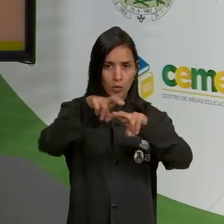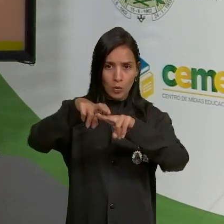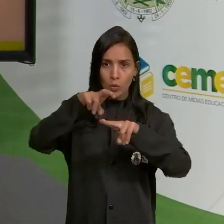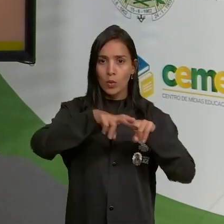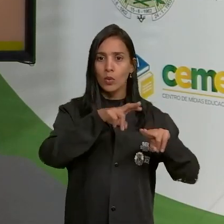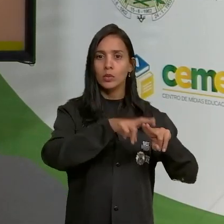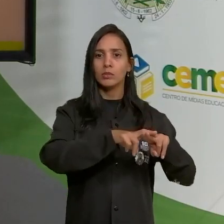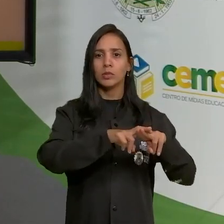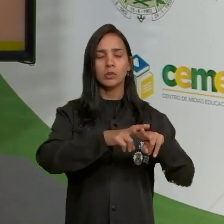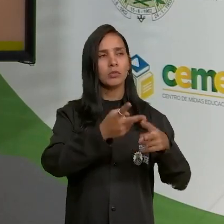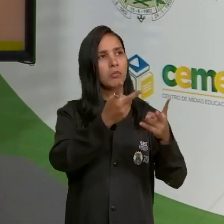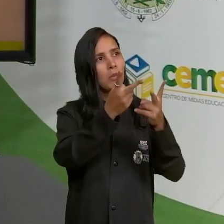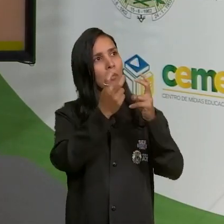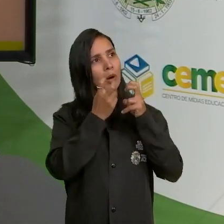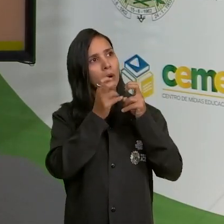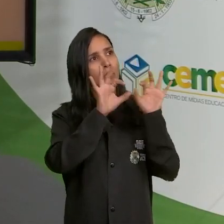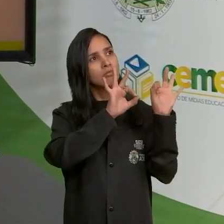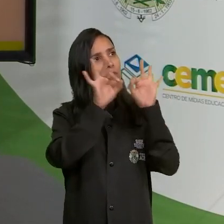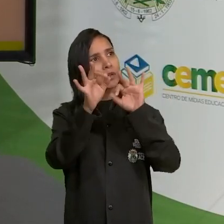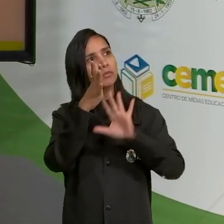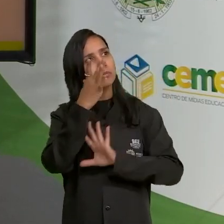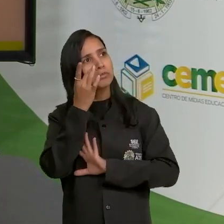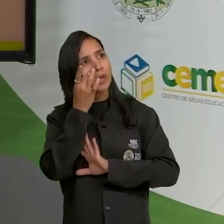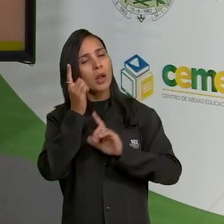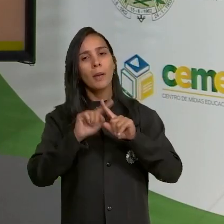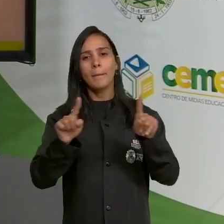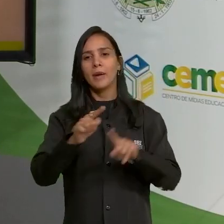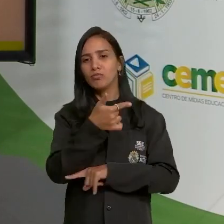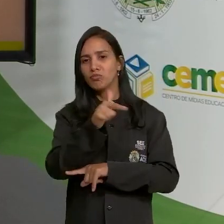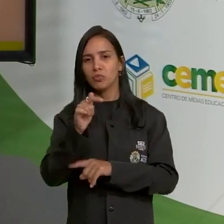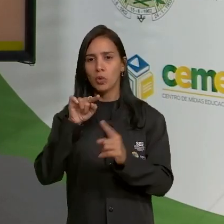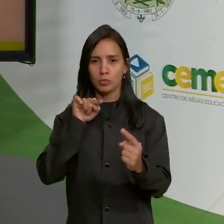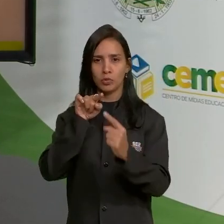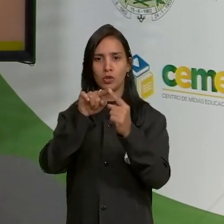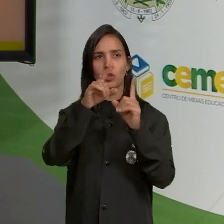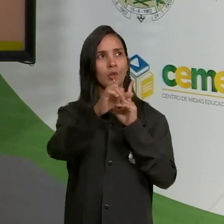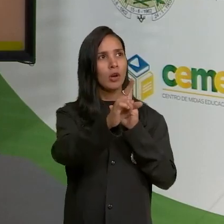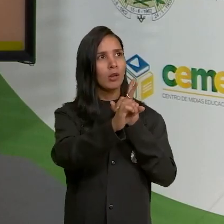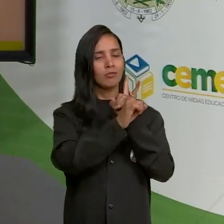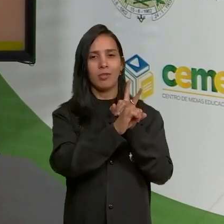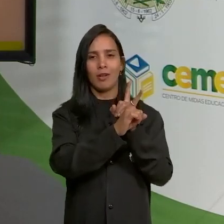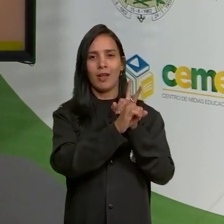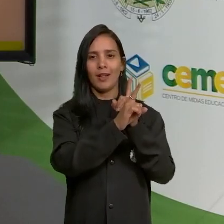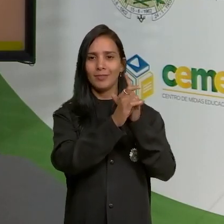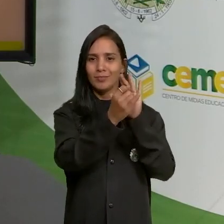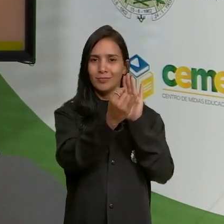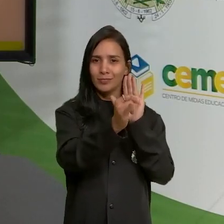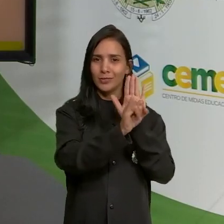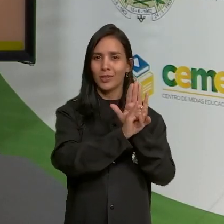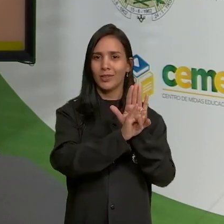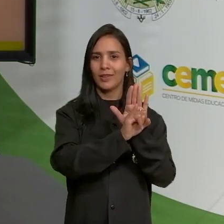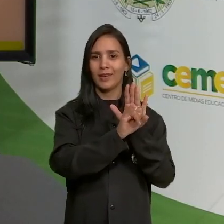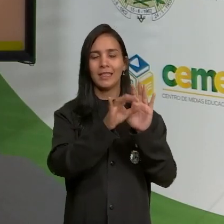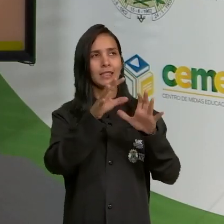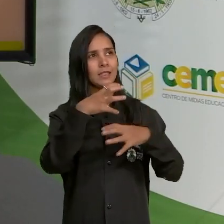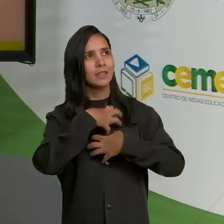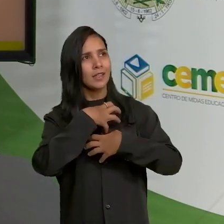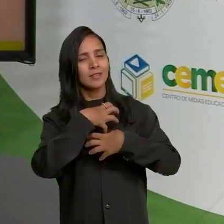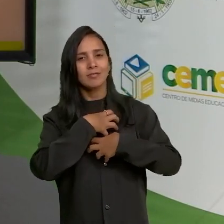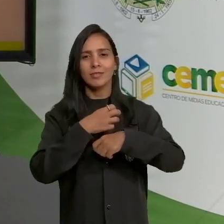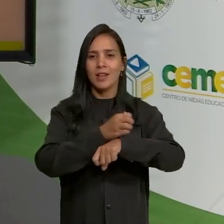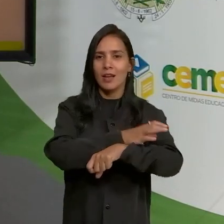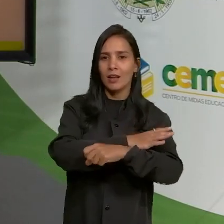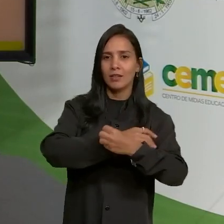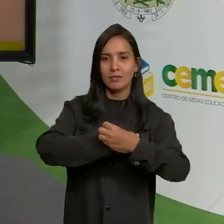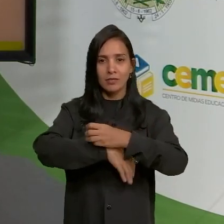se identifique de forma profunda, igual lá na tragédia, mas que ele tenha esse distanciamento. Tanto é que nesse teatro há